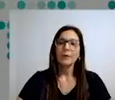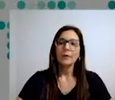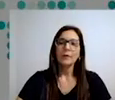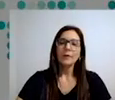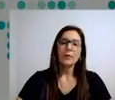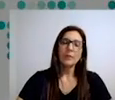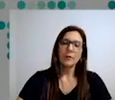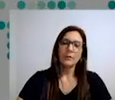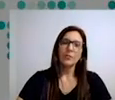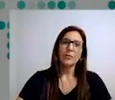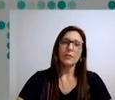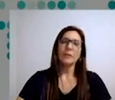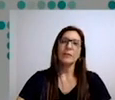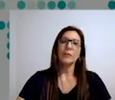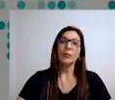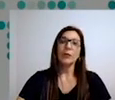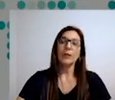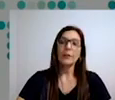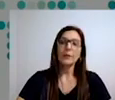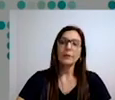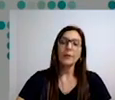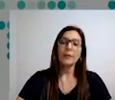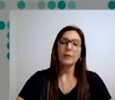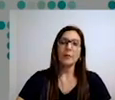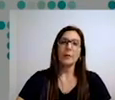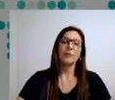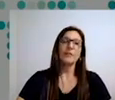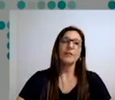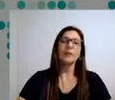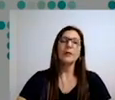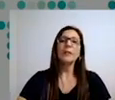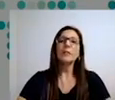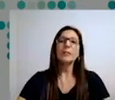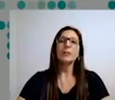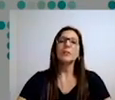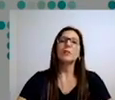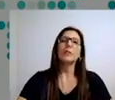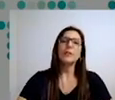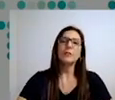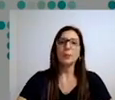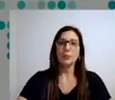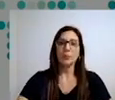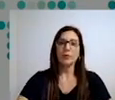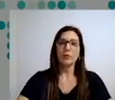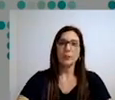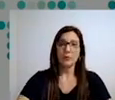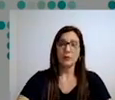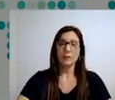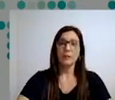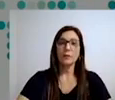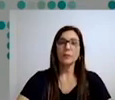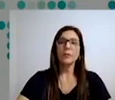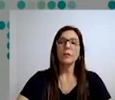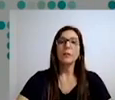E a nossa aula de hoje ela vai ficando por aqui. Eu espero que vocês tenham entendido as diferentes formas de reprodução de seres